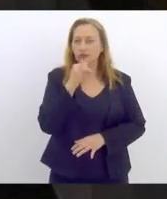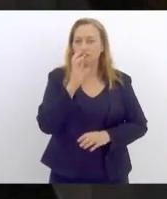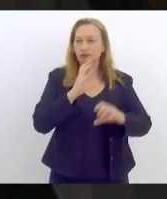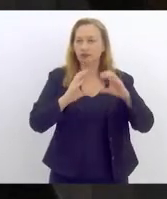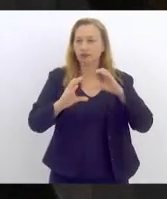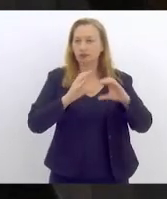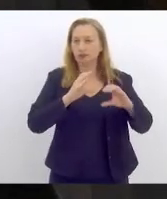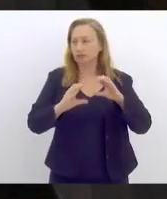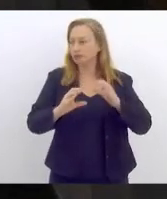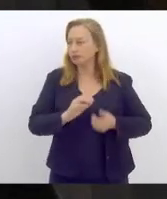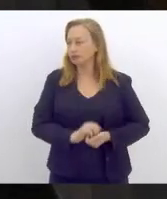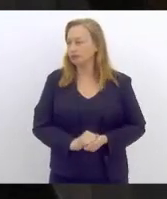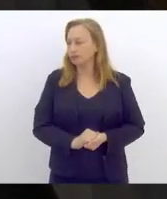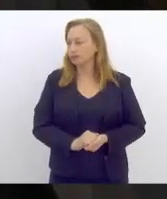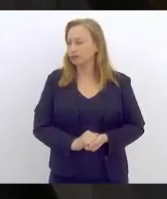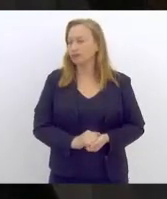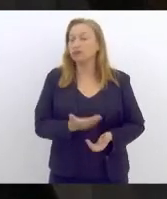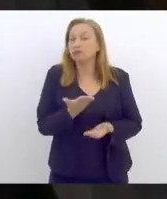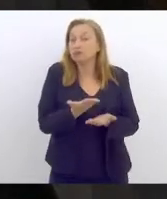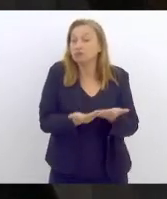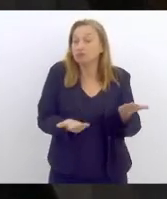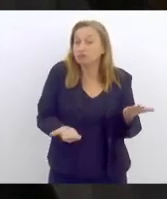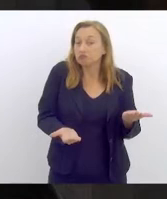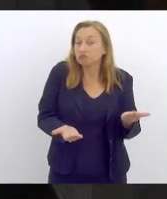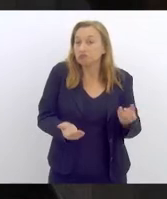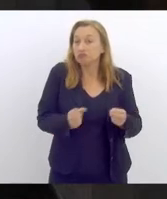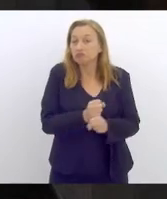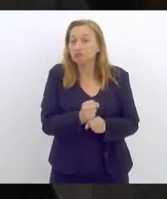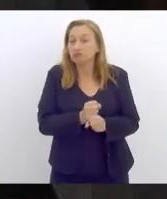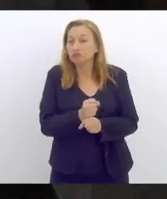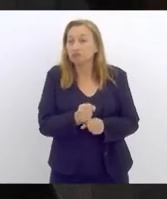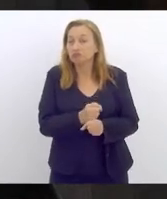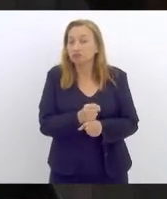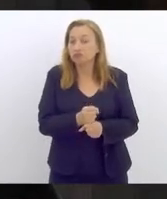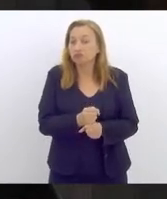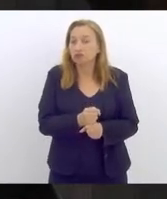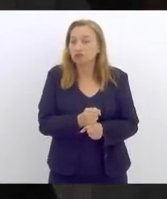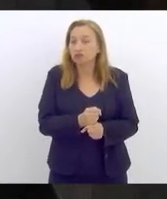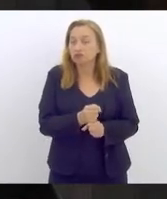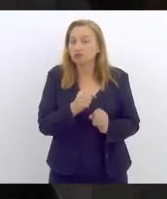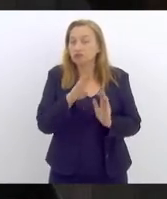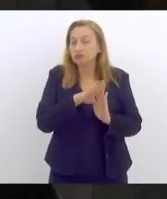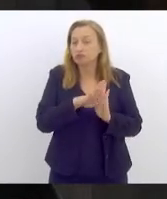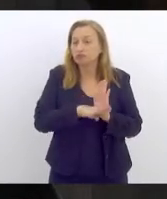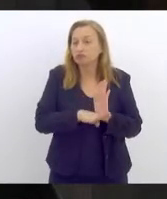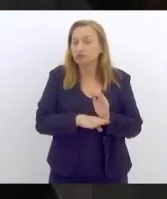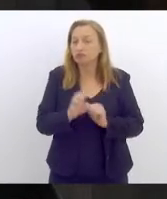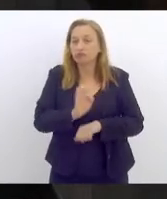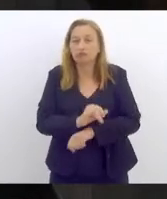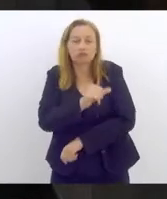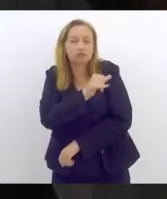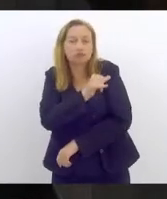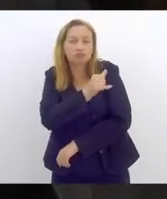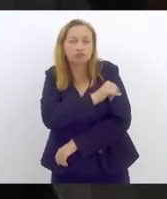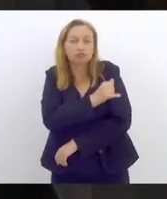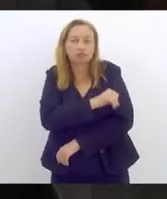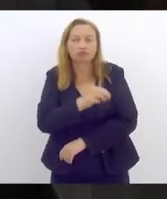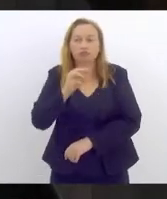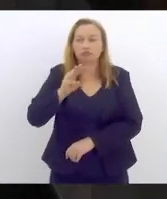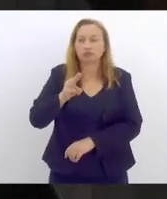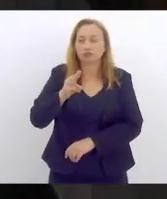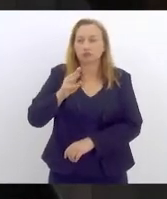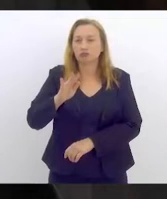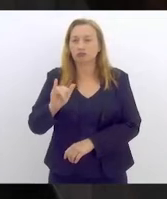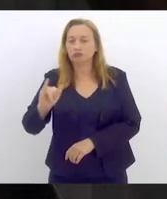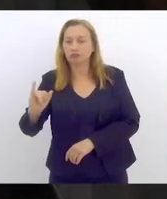e está gerando uma perda este ano na ordem só para o estado do Rio de Janeiro 3 bilhões de reais